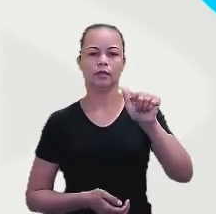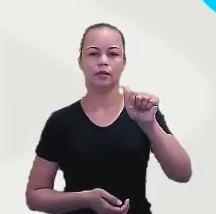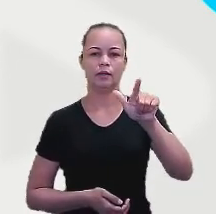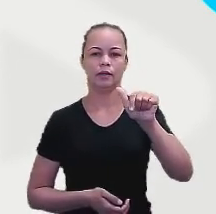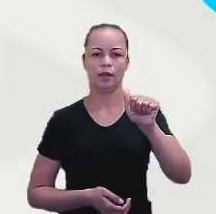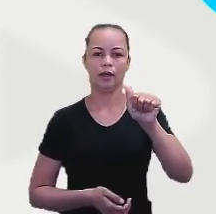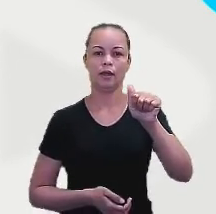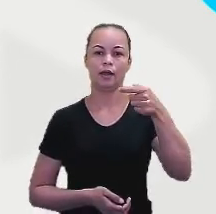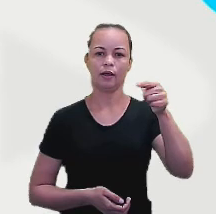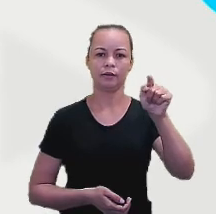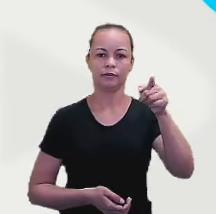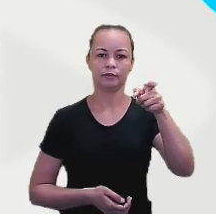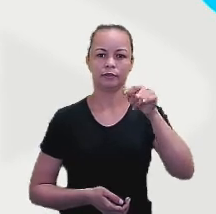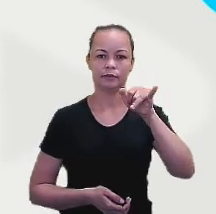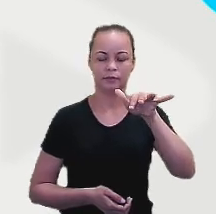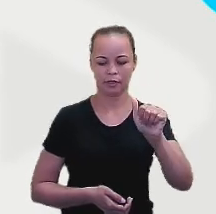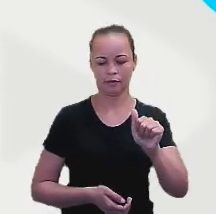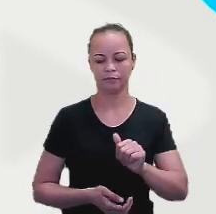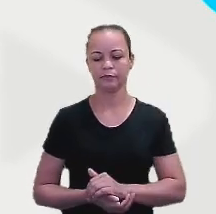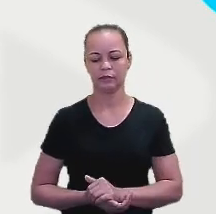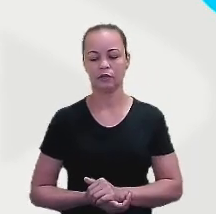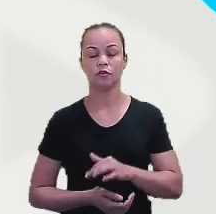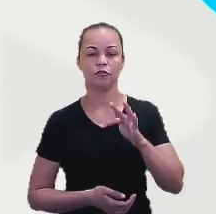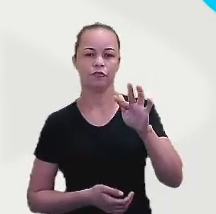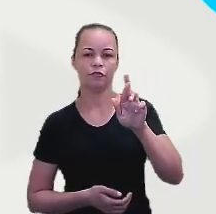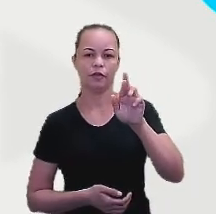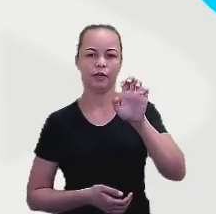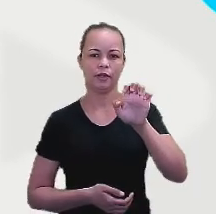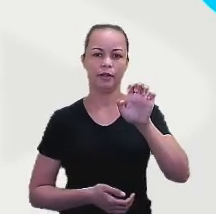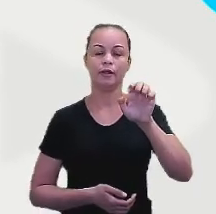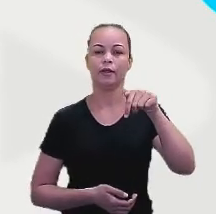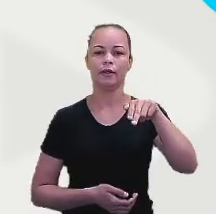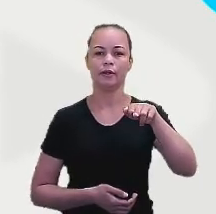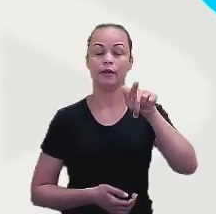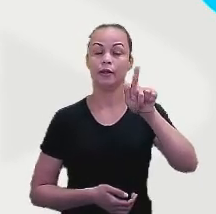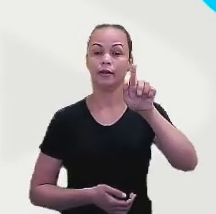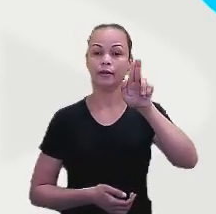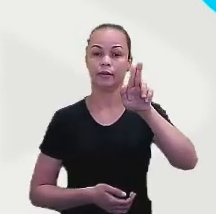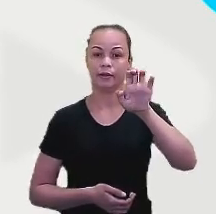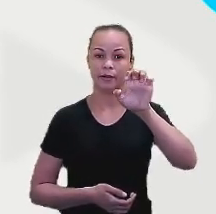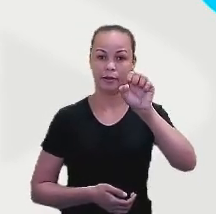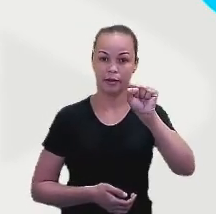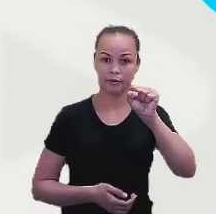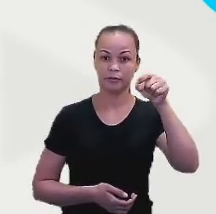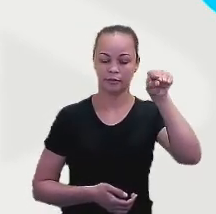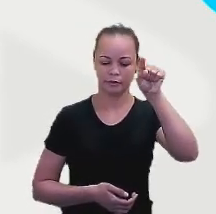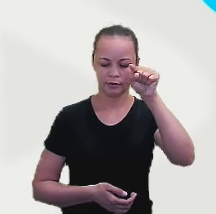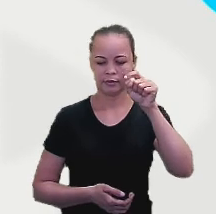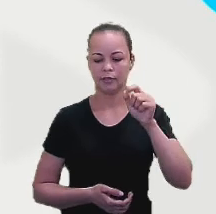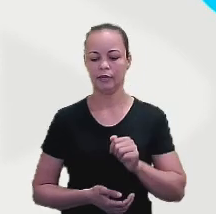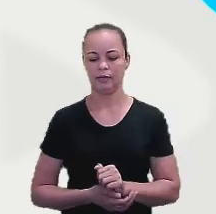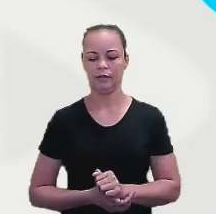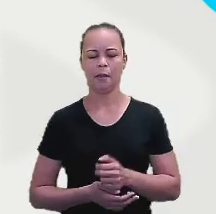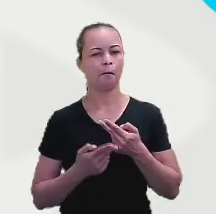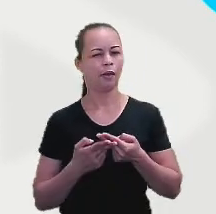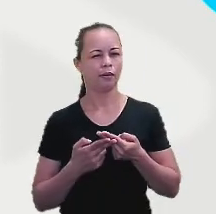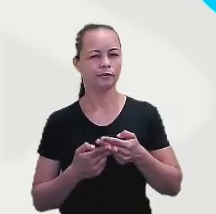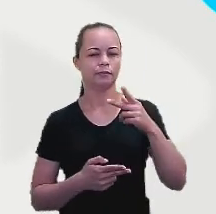Galáxia também. Então, freguês, paciência e ambulância,